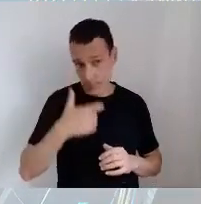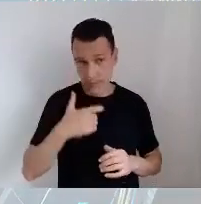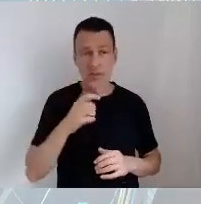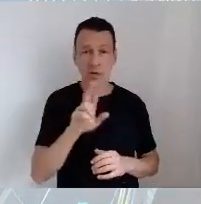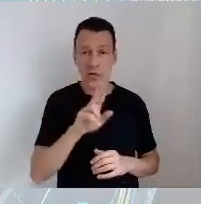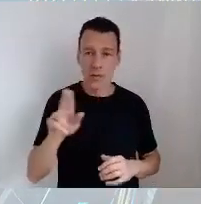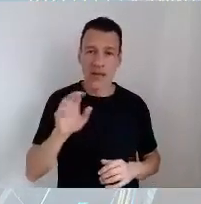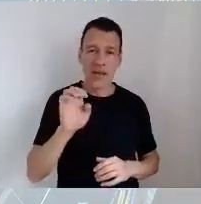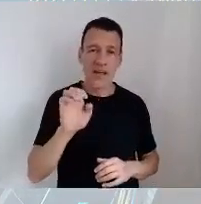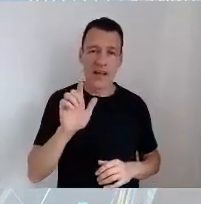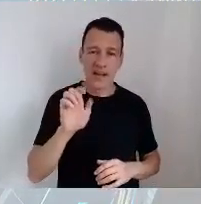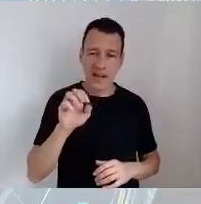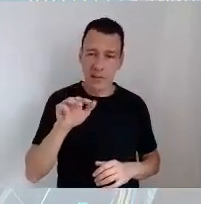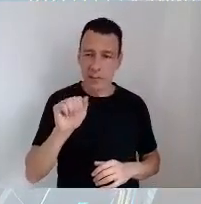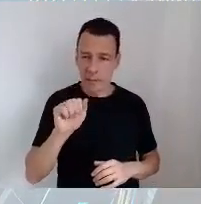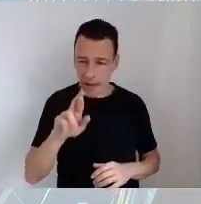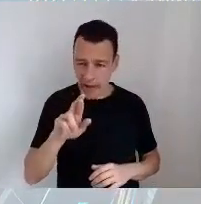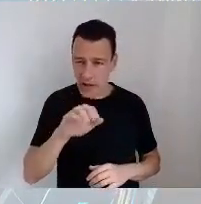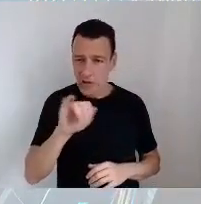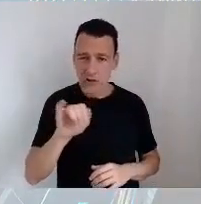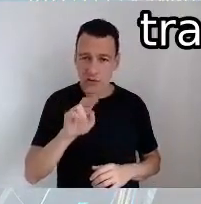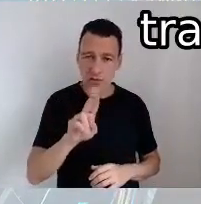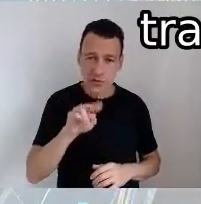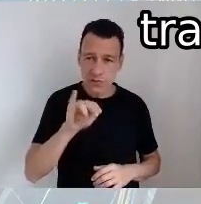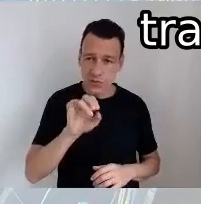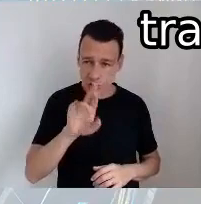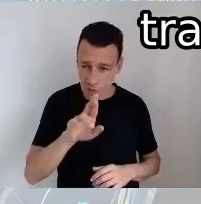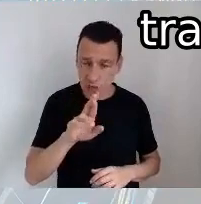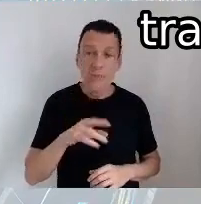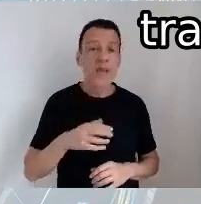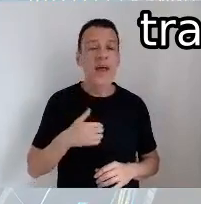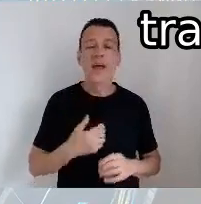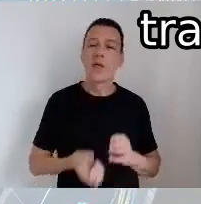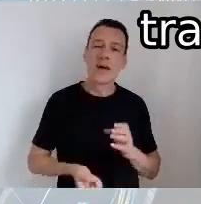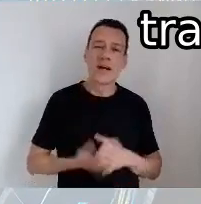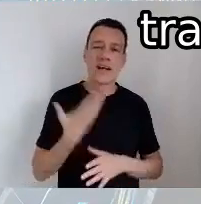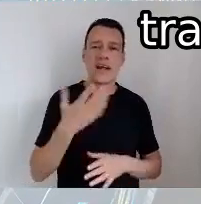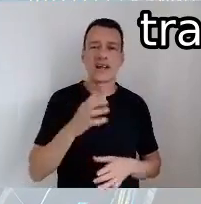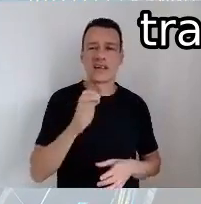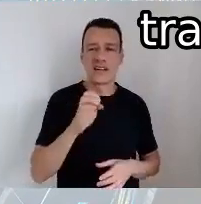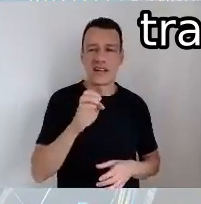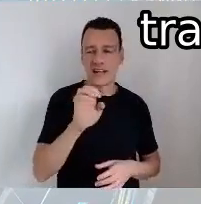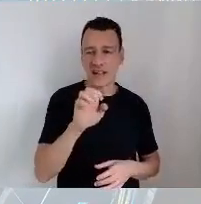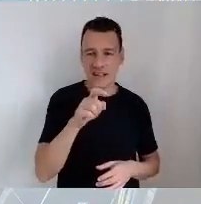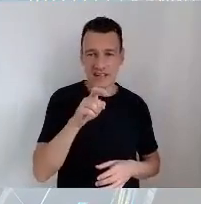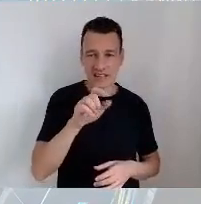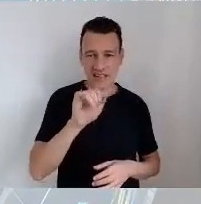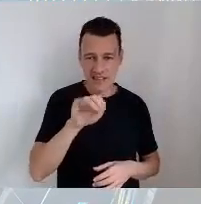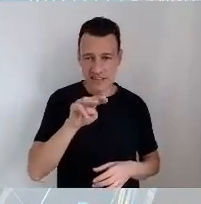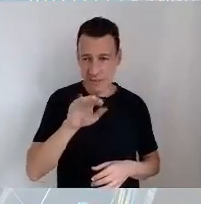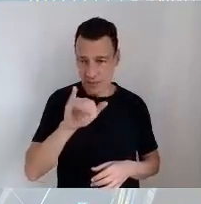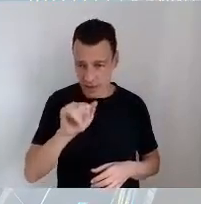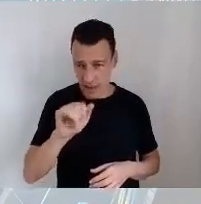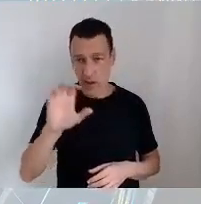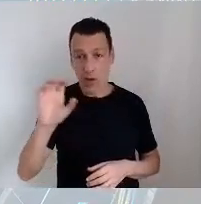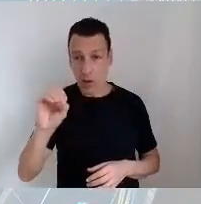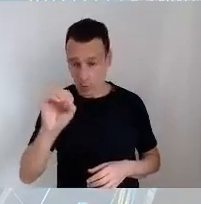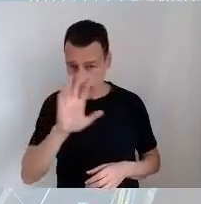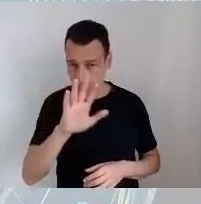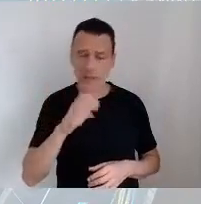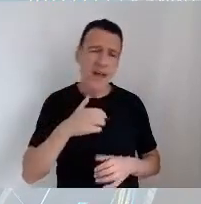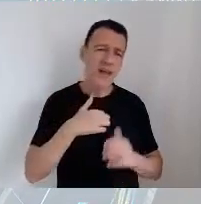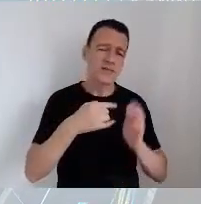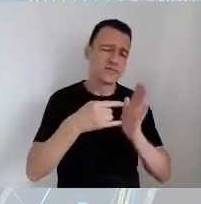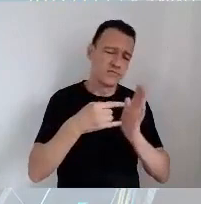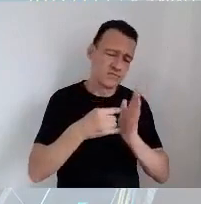eh eu sou fundador da e desim co trabalho com desenvolvimento de software há quase 30 anos já é algum tempinho